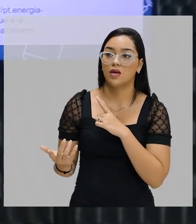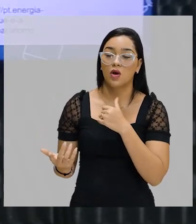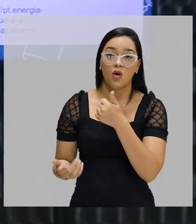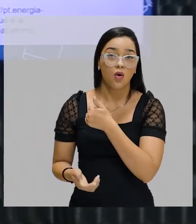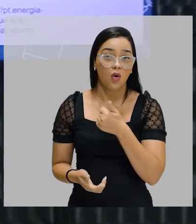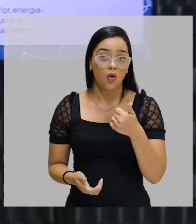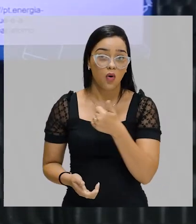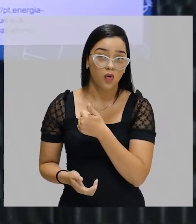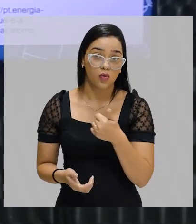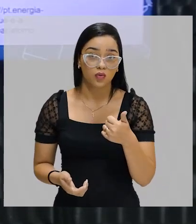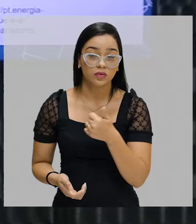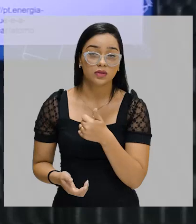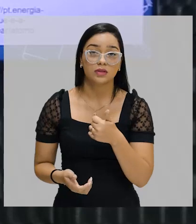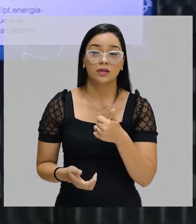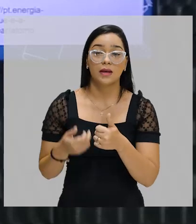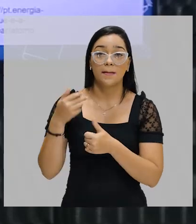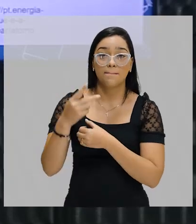11